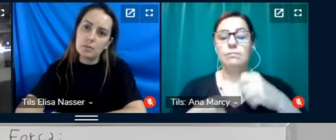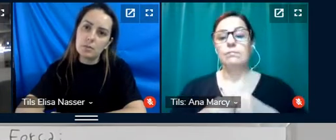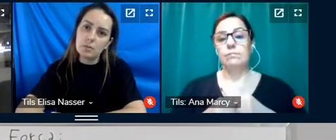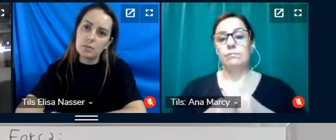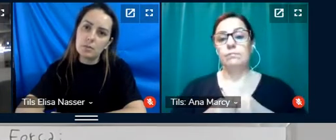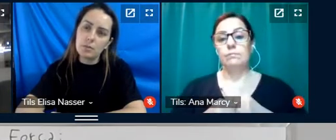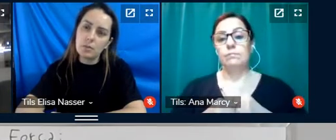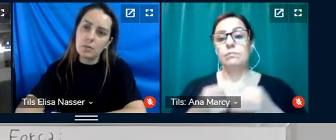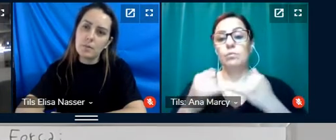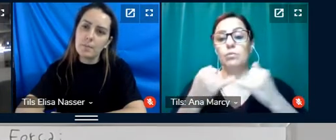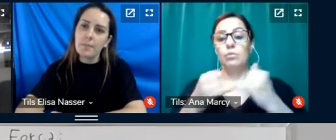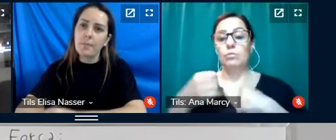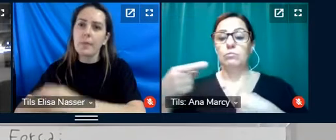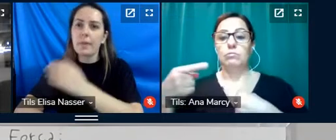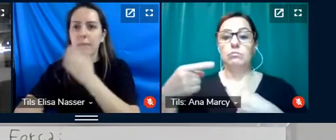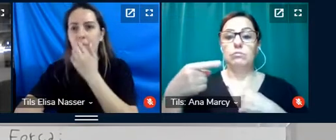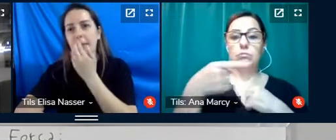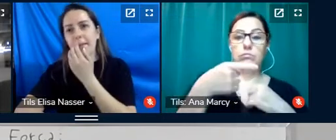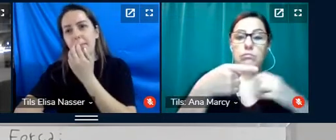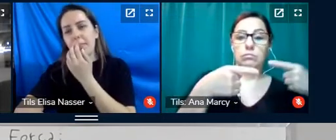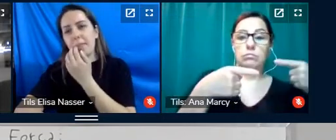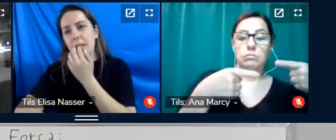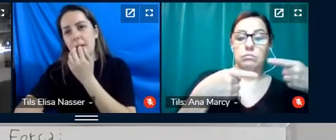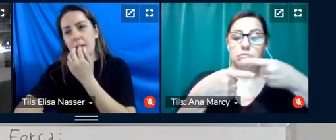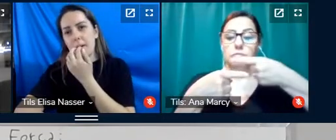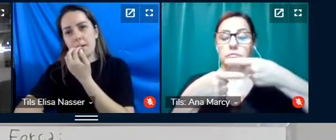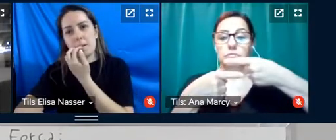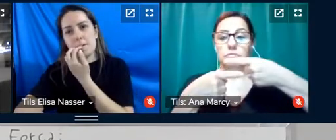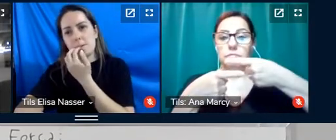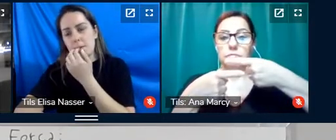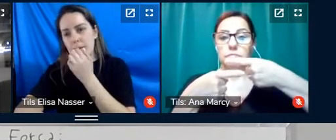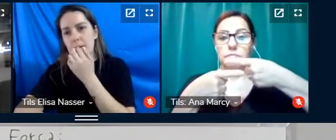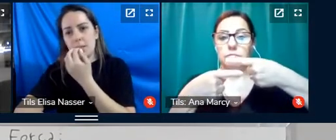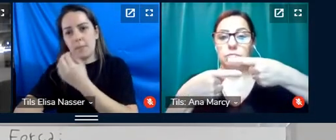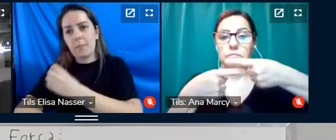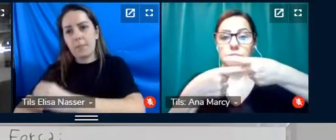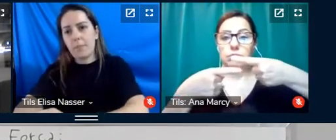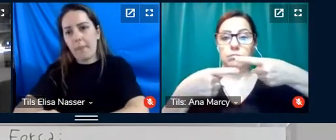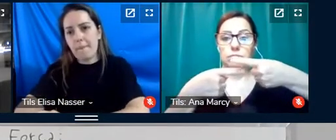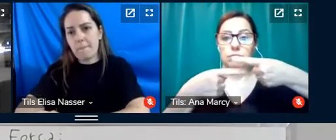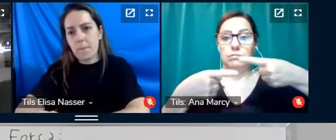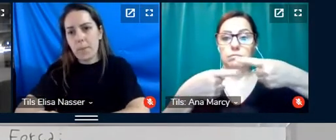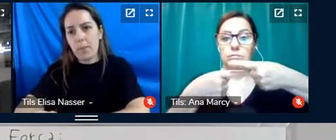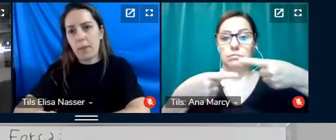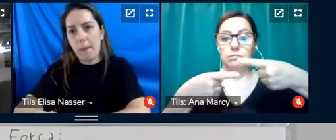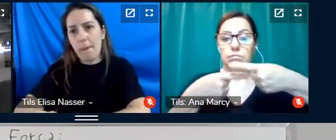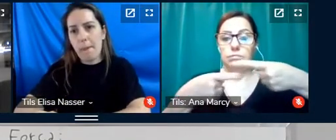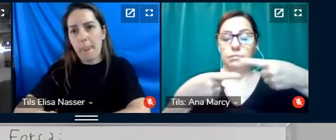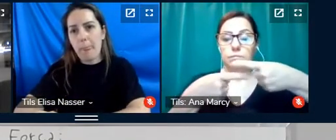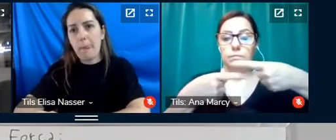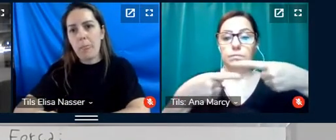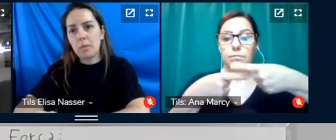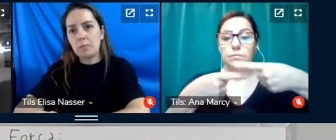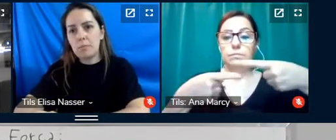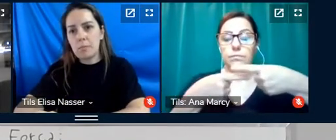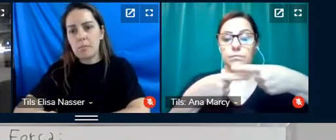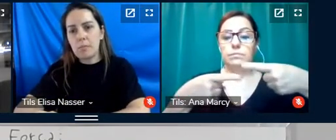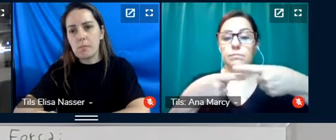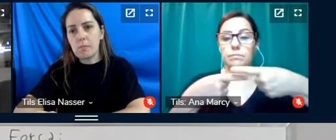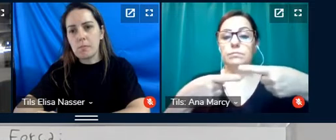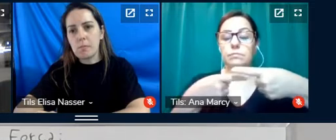Um está puxando para cá, o outro está puxando para lá, né? Entendeu? Isso